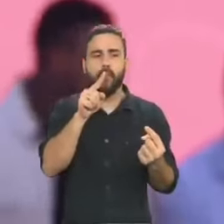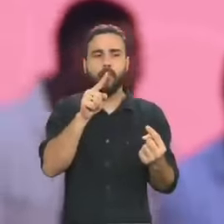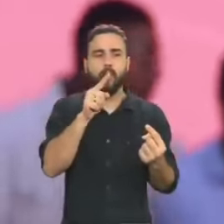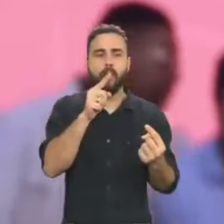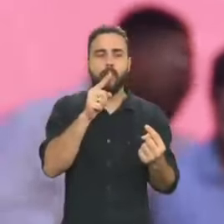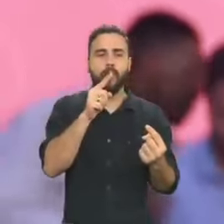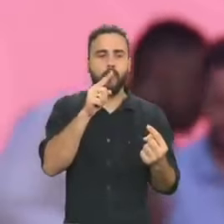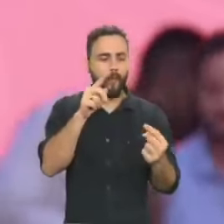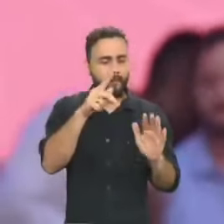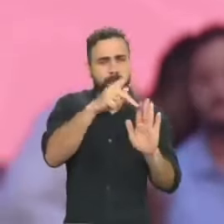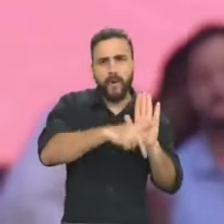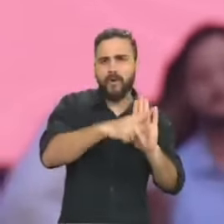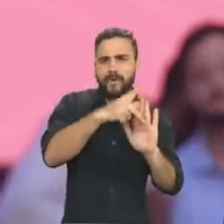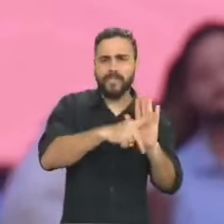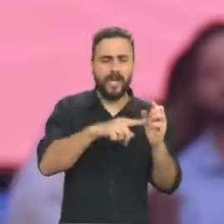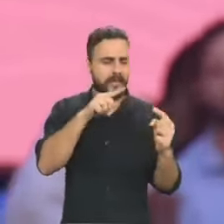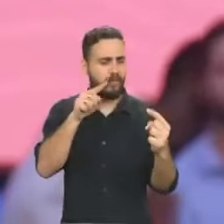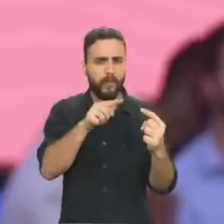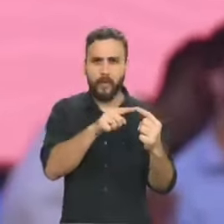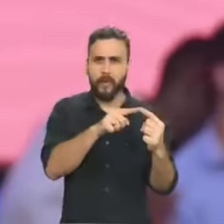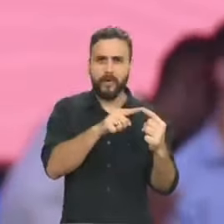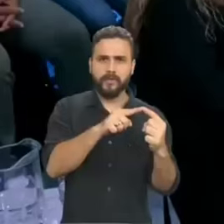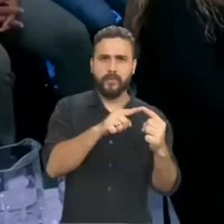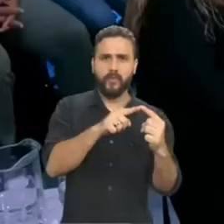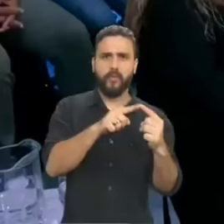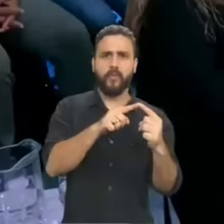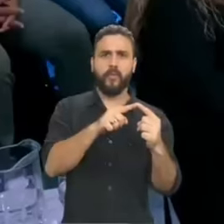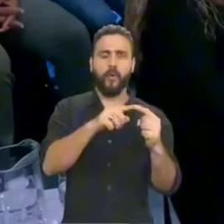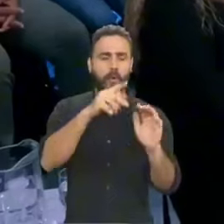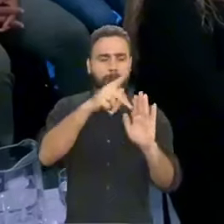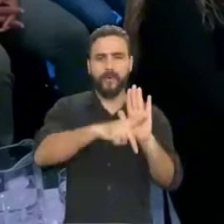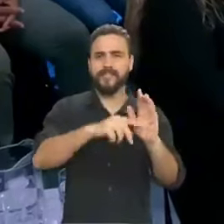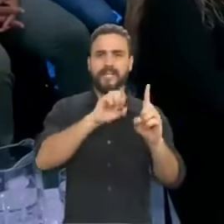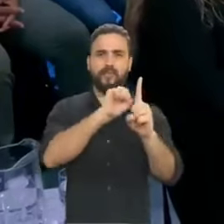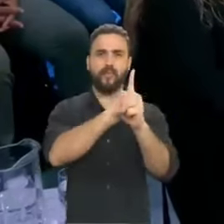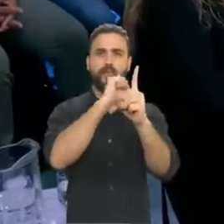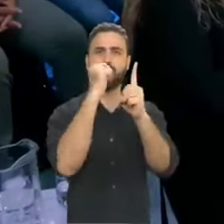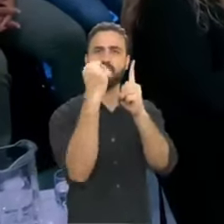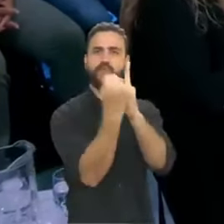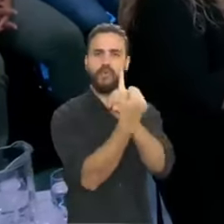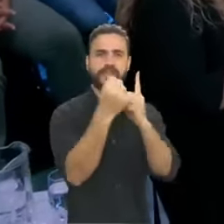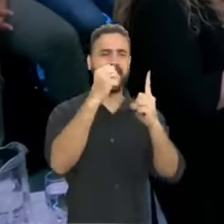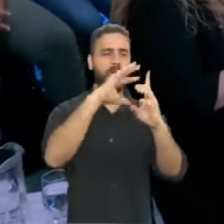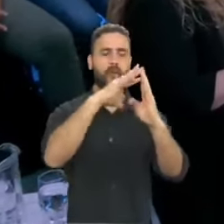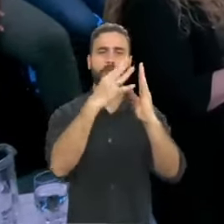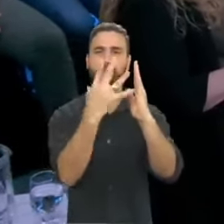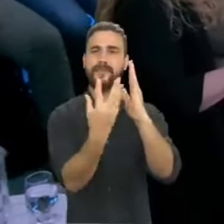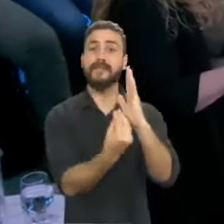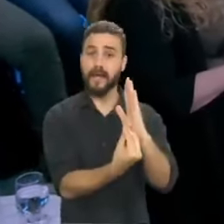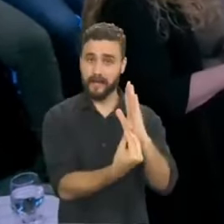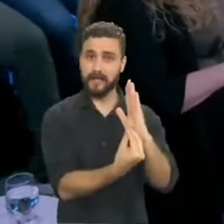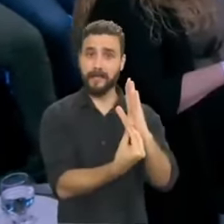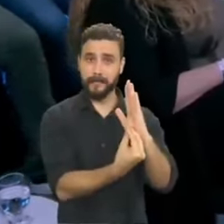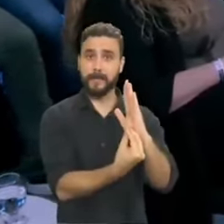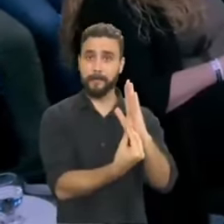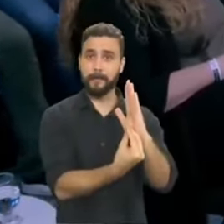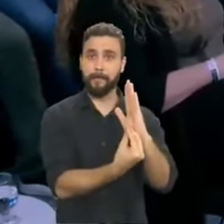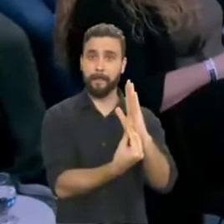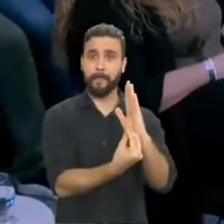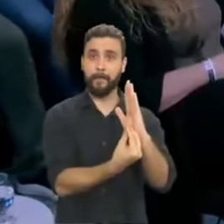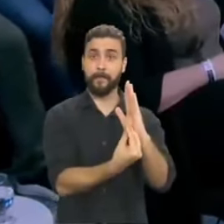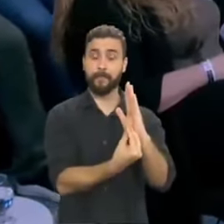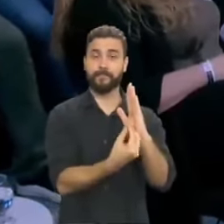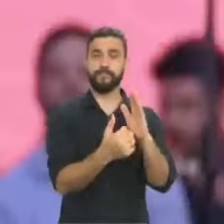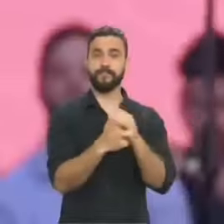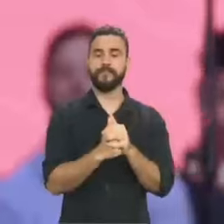essas pessoas têm da igreja? Porque quando fala de igreja, o que elas pensam é que ela vê às vezes até que para mim é um grande desserviço,